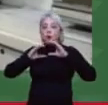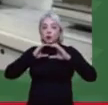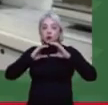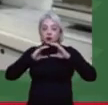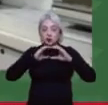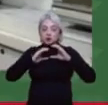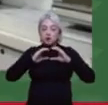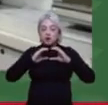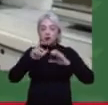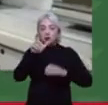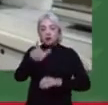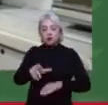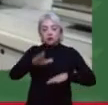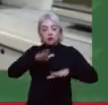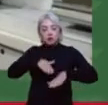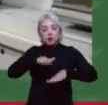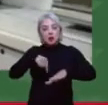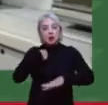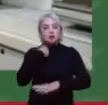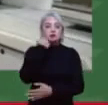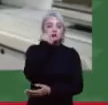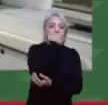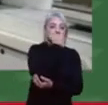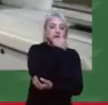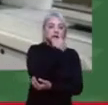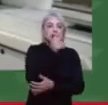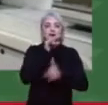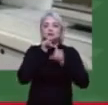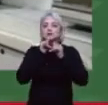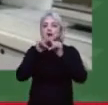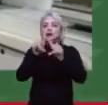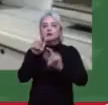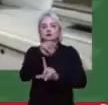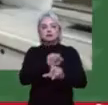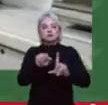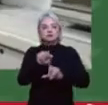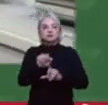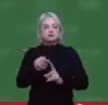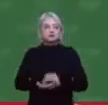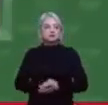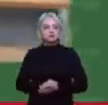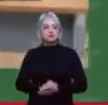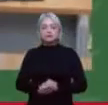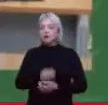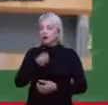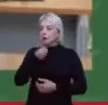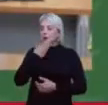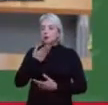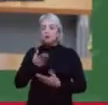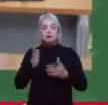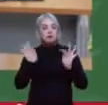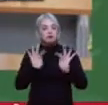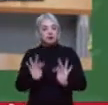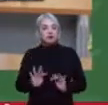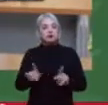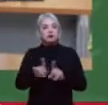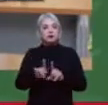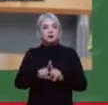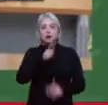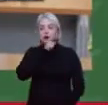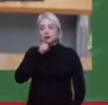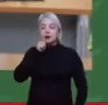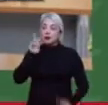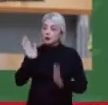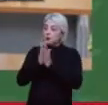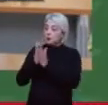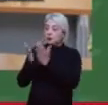forma de a gente mobilizar nossa militância e levar a informação para a sociedade. Muito bem, eu fico muito feliz também, Gleisi,